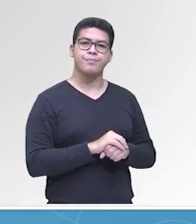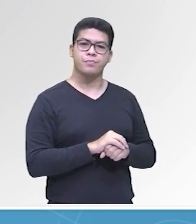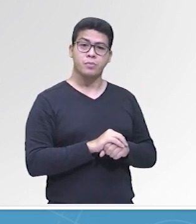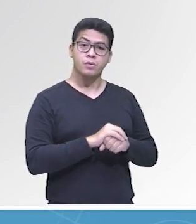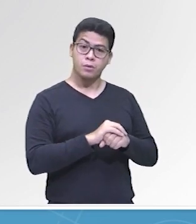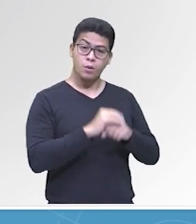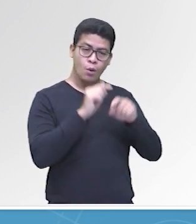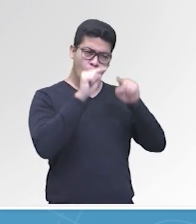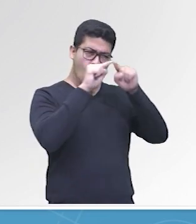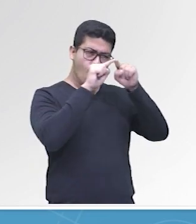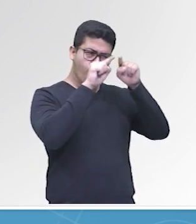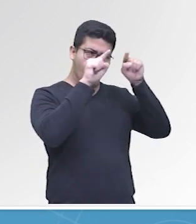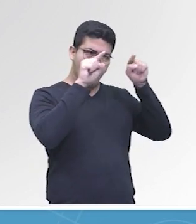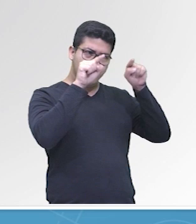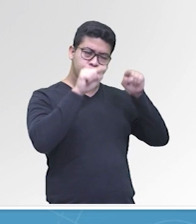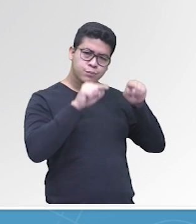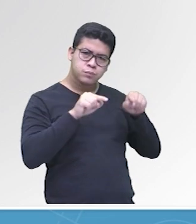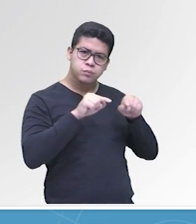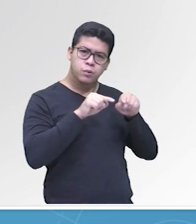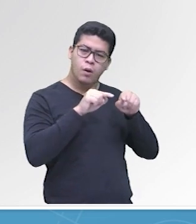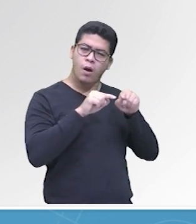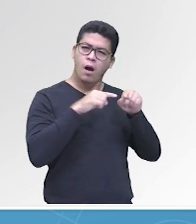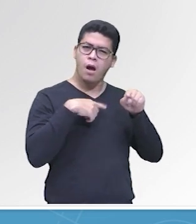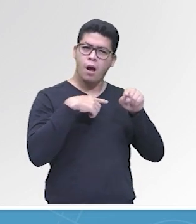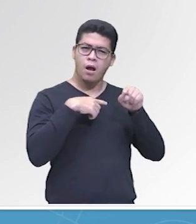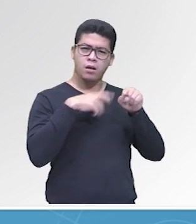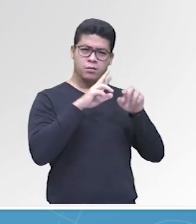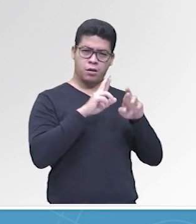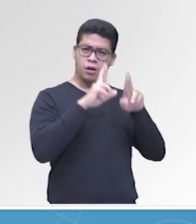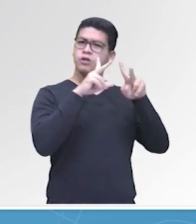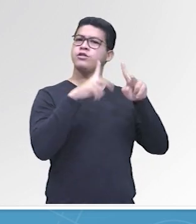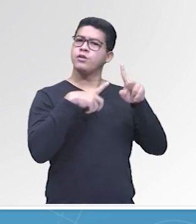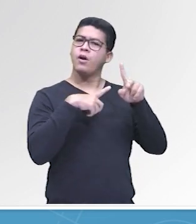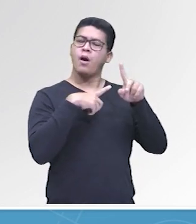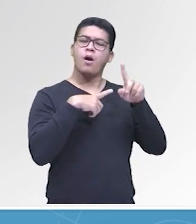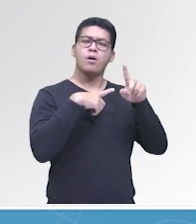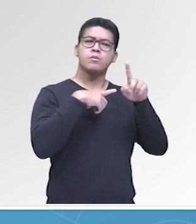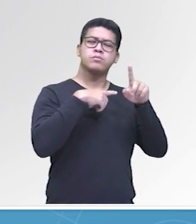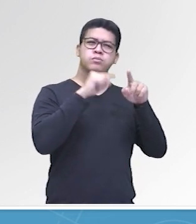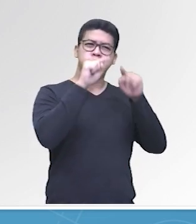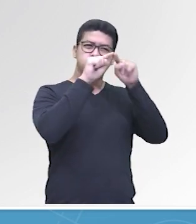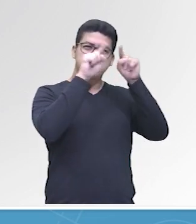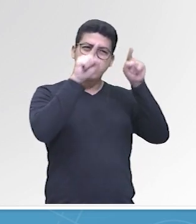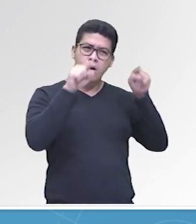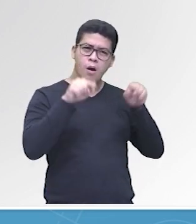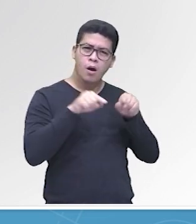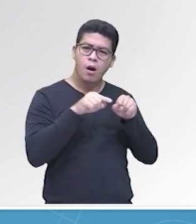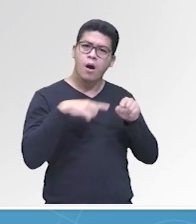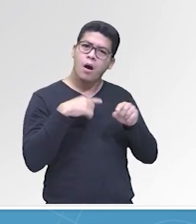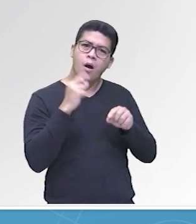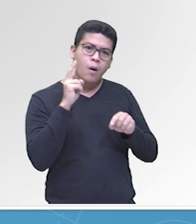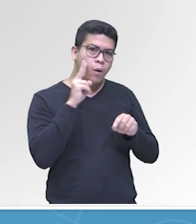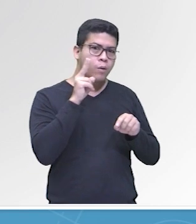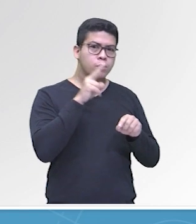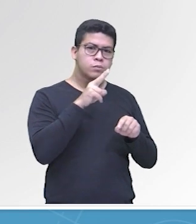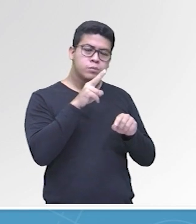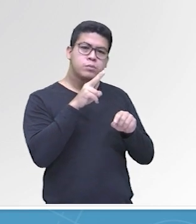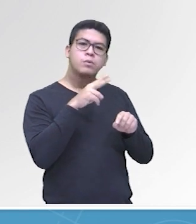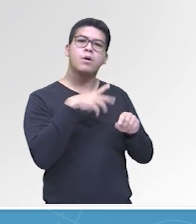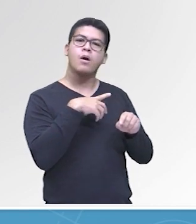gente viu que a célula vegetal, ela se apresenta de uma forma mais retangular. E se você desenhou